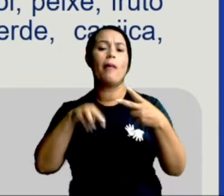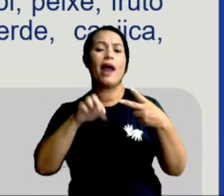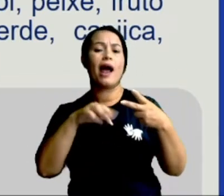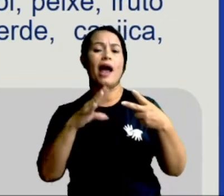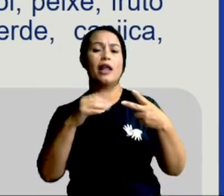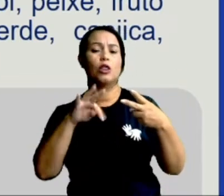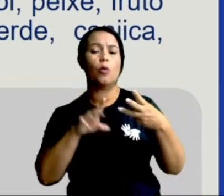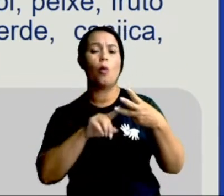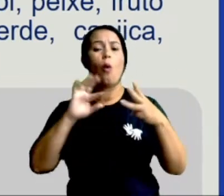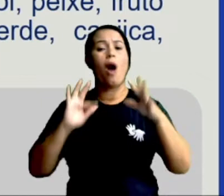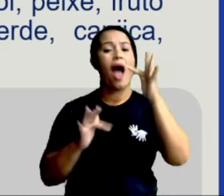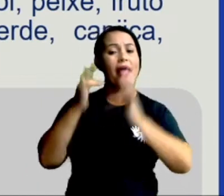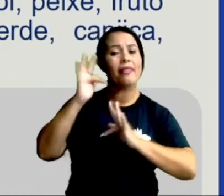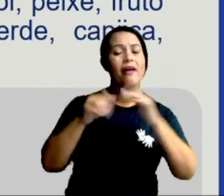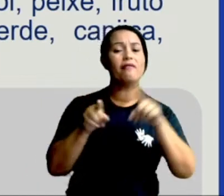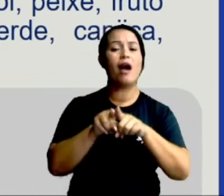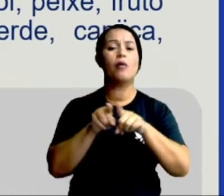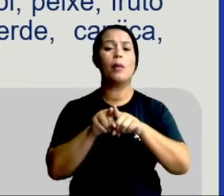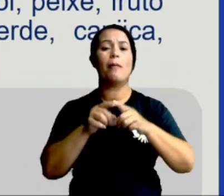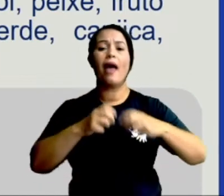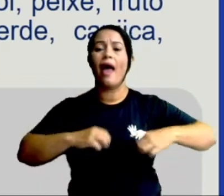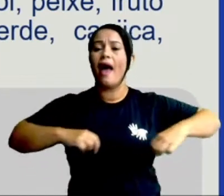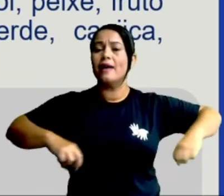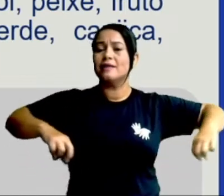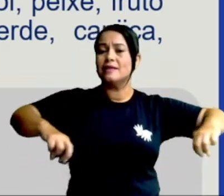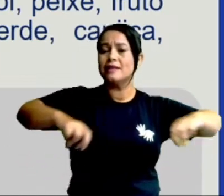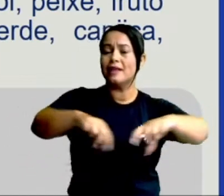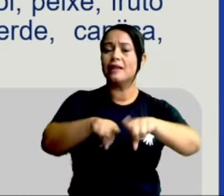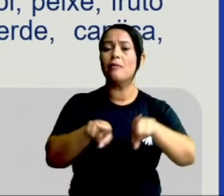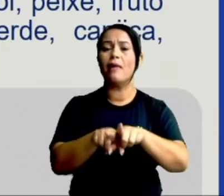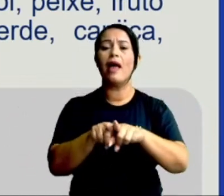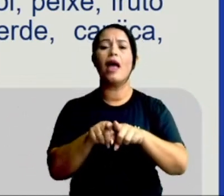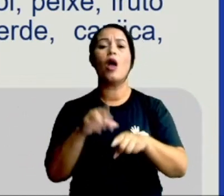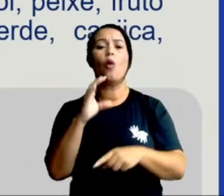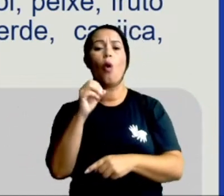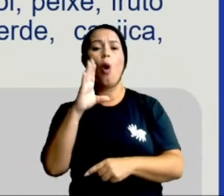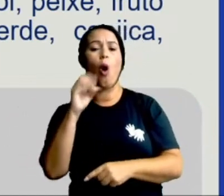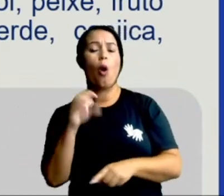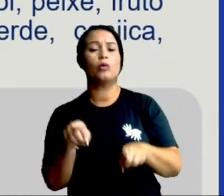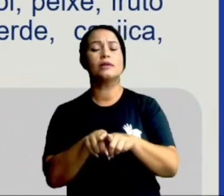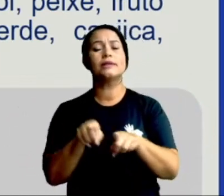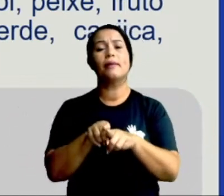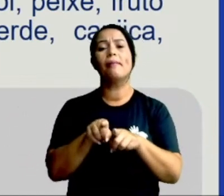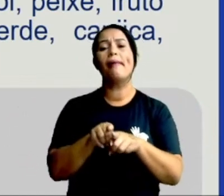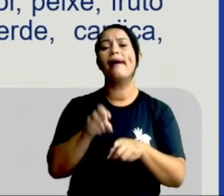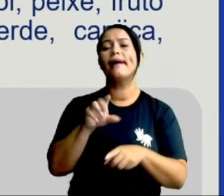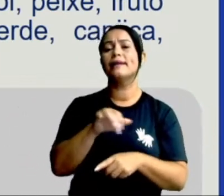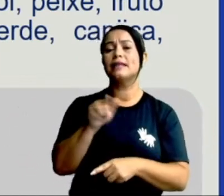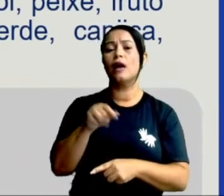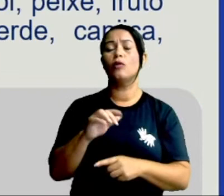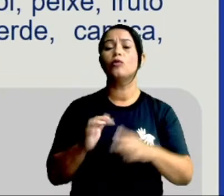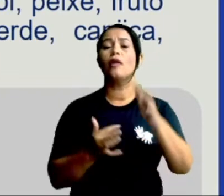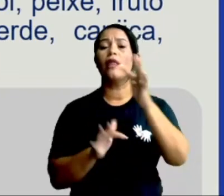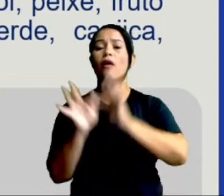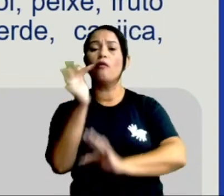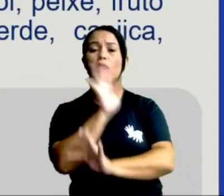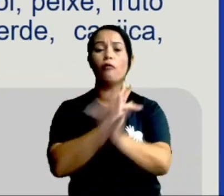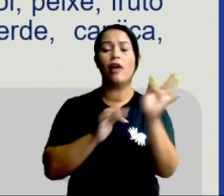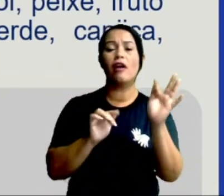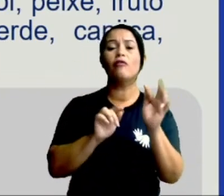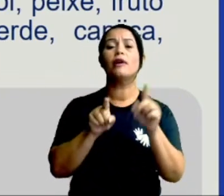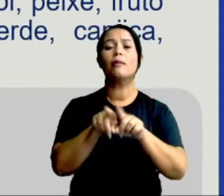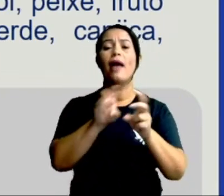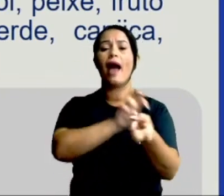o carnaval, a ciranda, o coco, o reizado, o frevo e